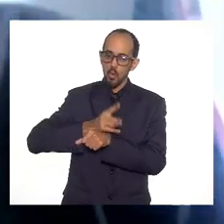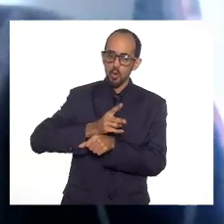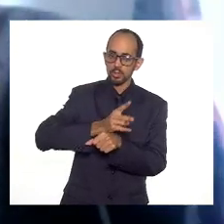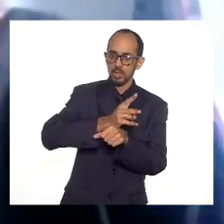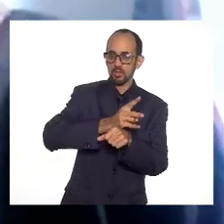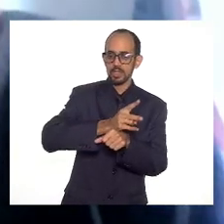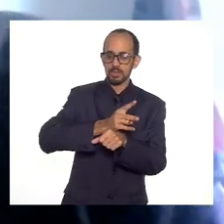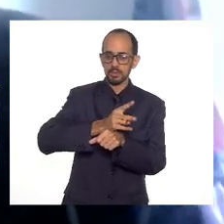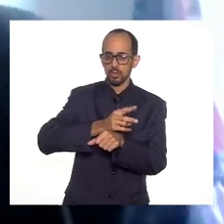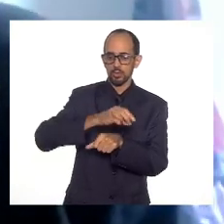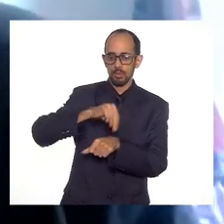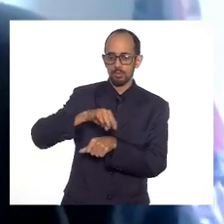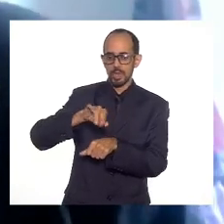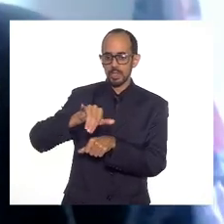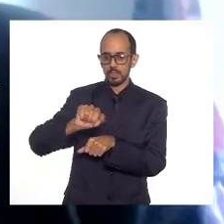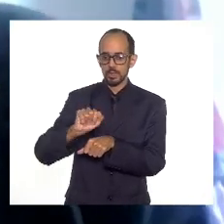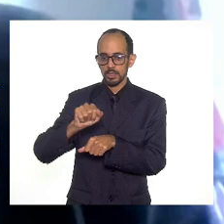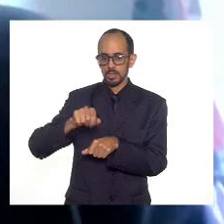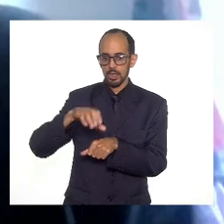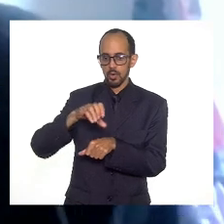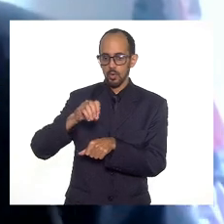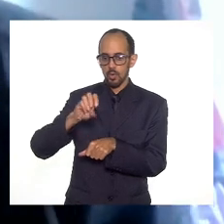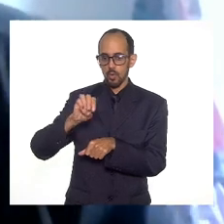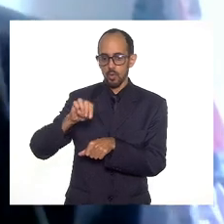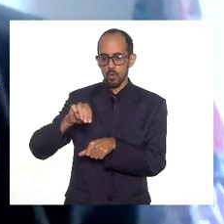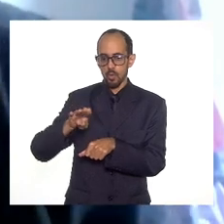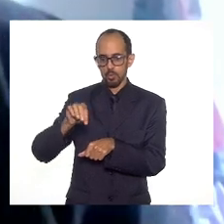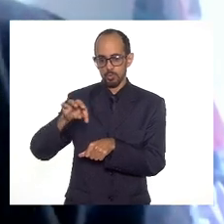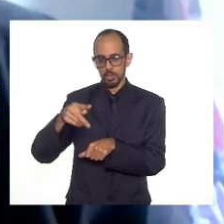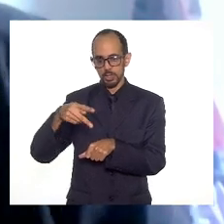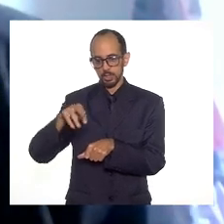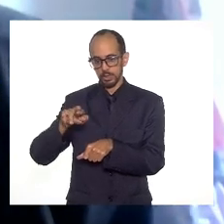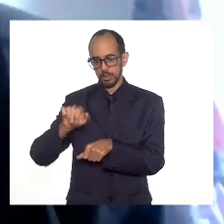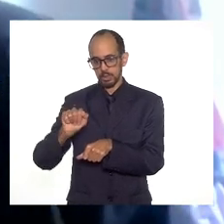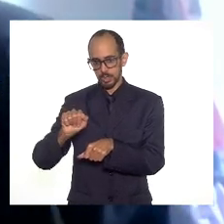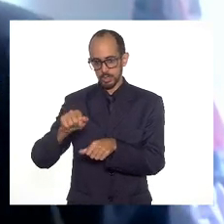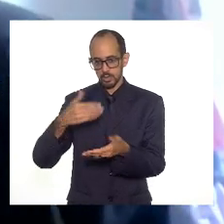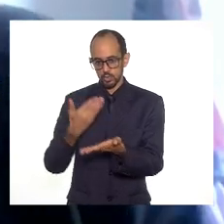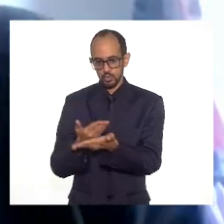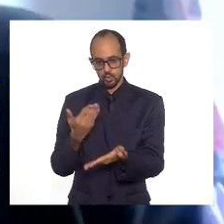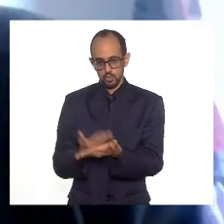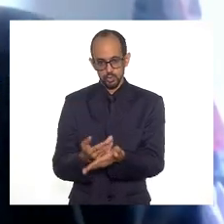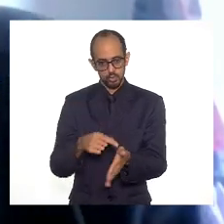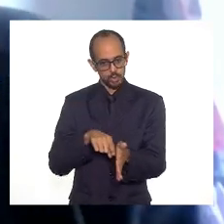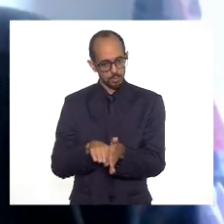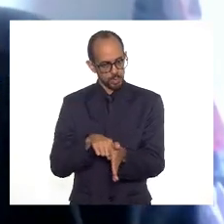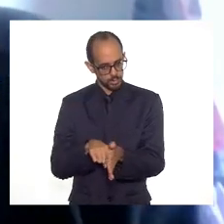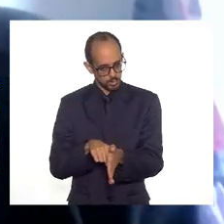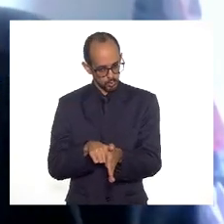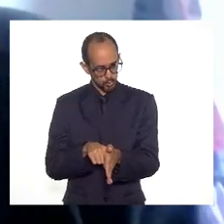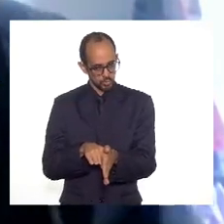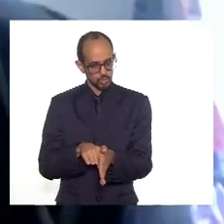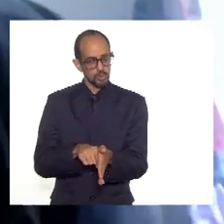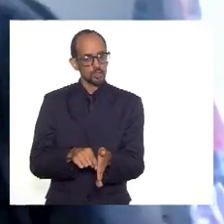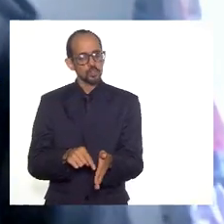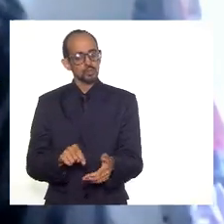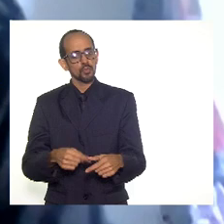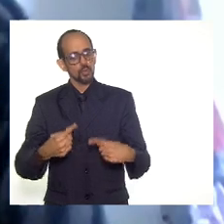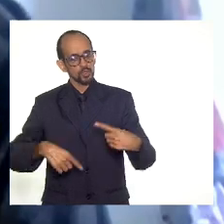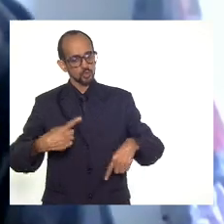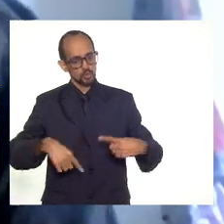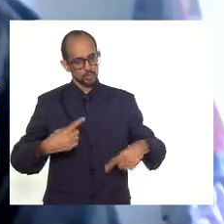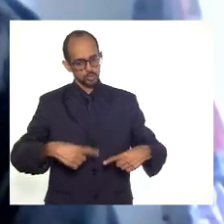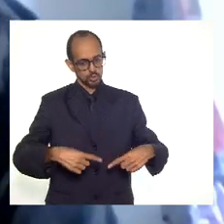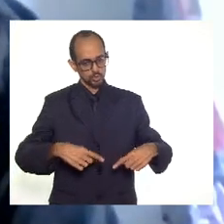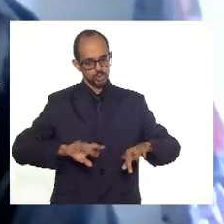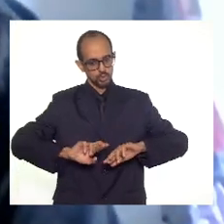Comprida, os estudos, a pesquisa. Né? Então, isso foi bastante discutido. E, ao